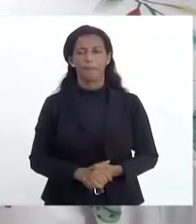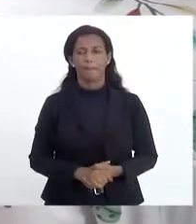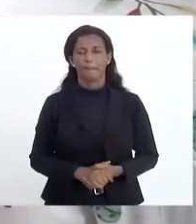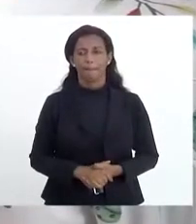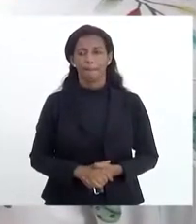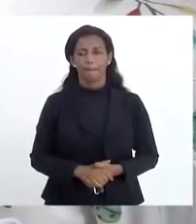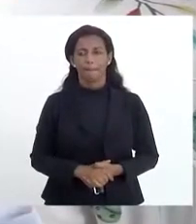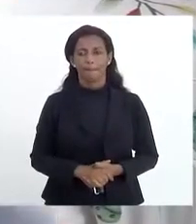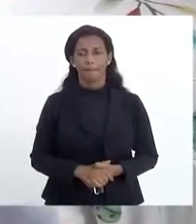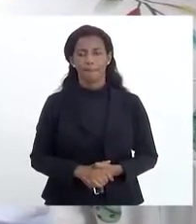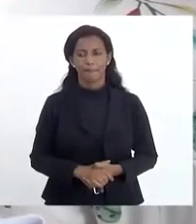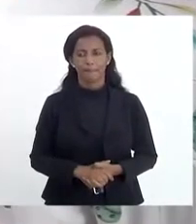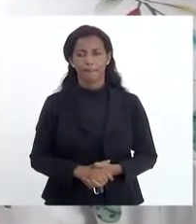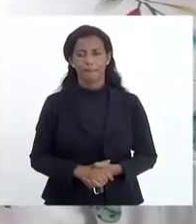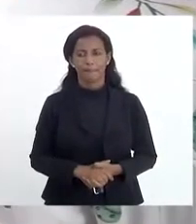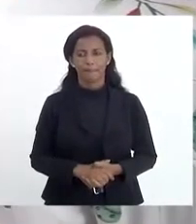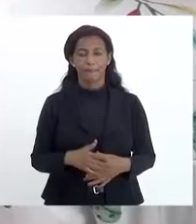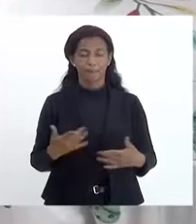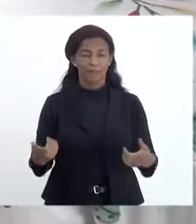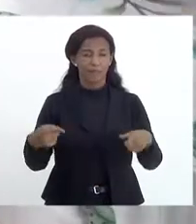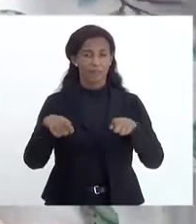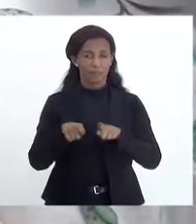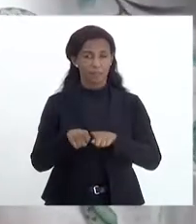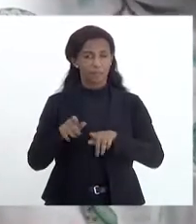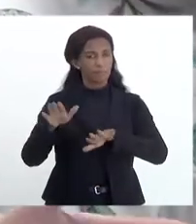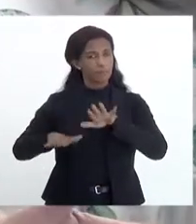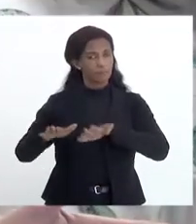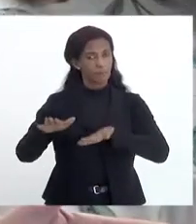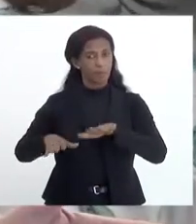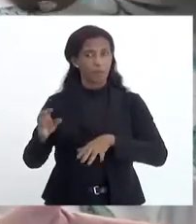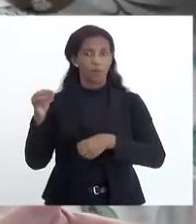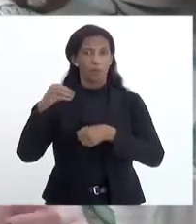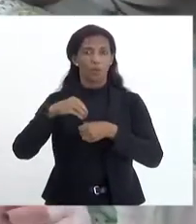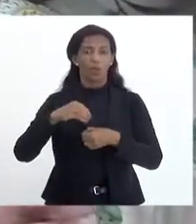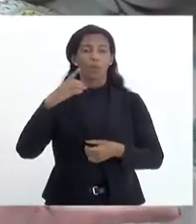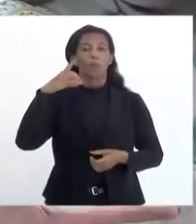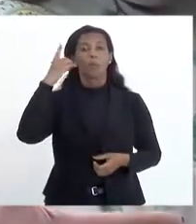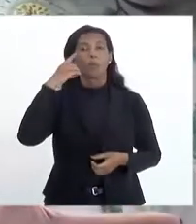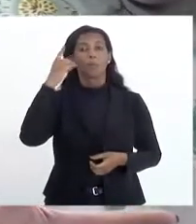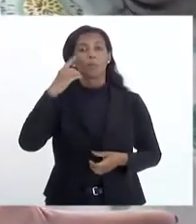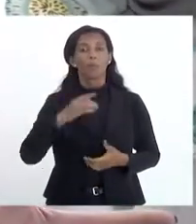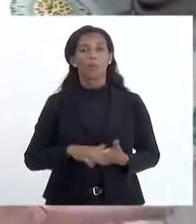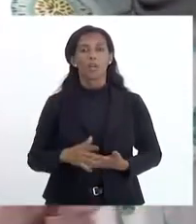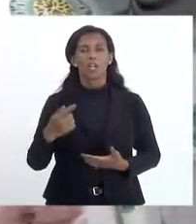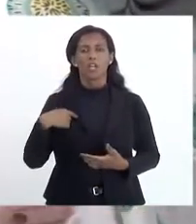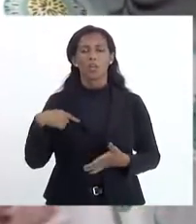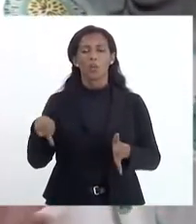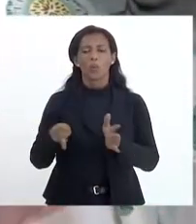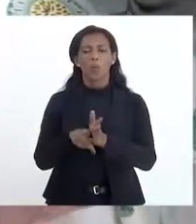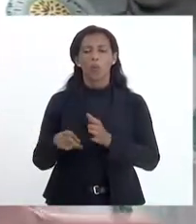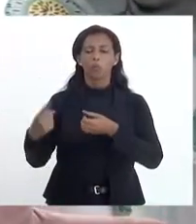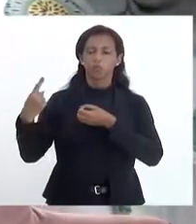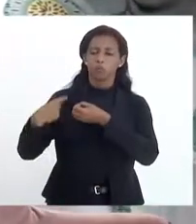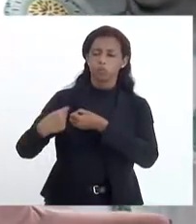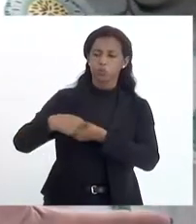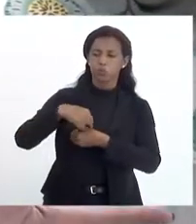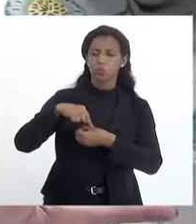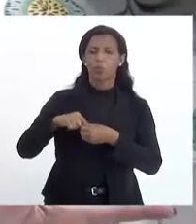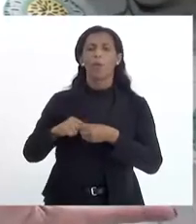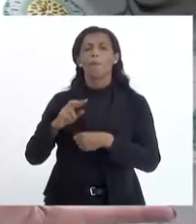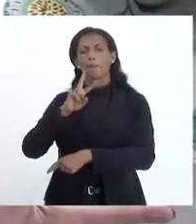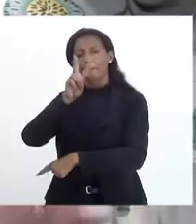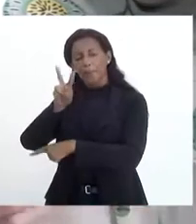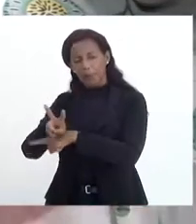E embora eu tenha colocado para o deputado Mink que sou uma municipalista, defendo a autonomia